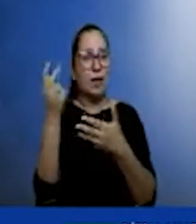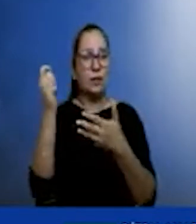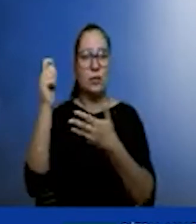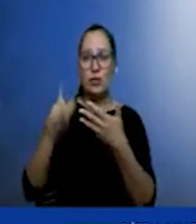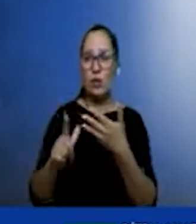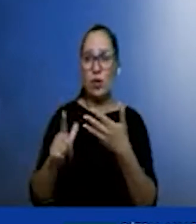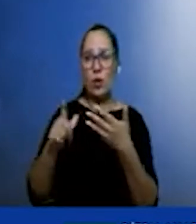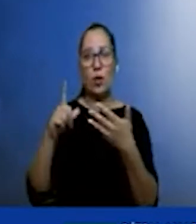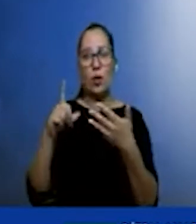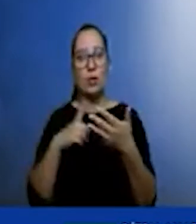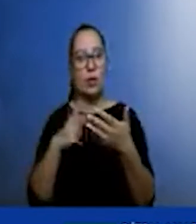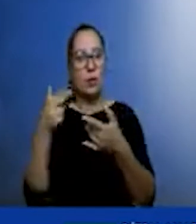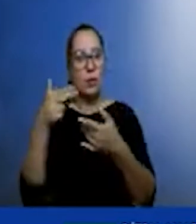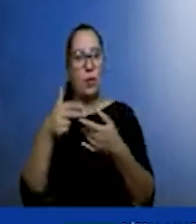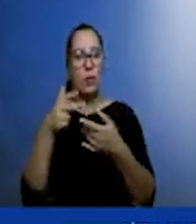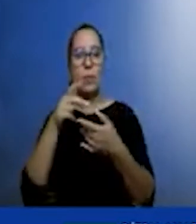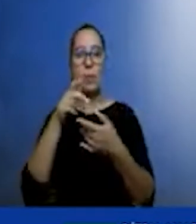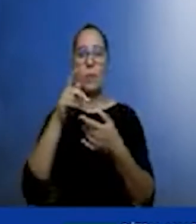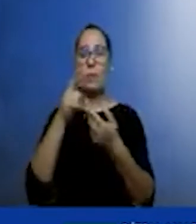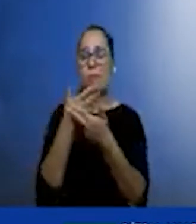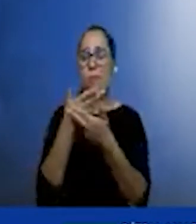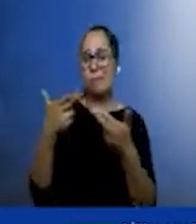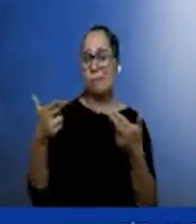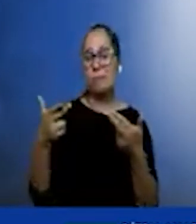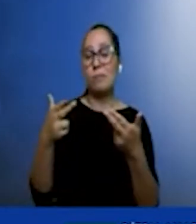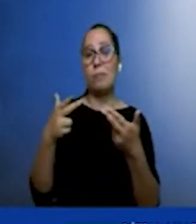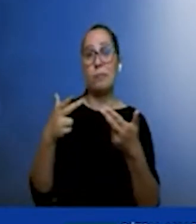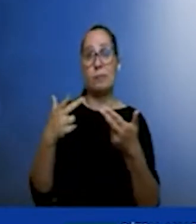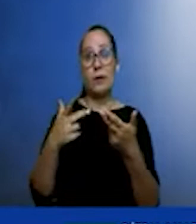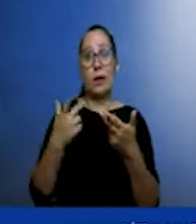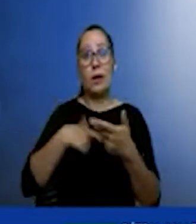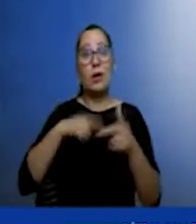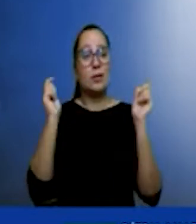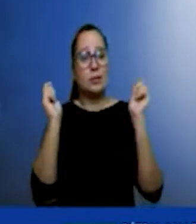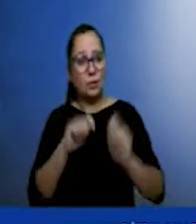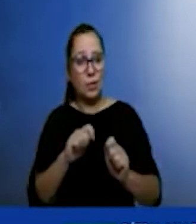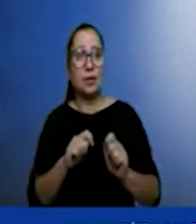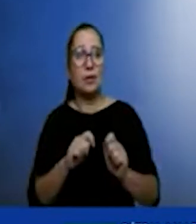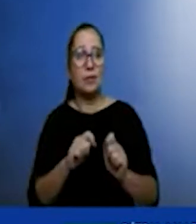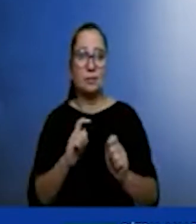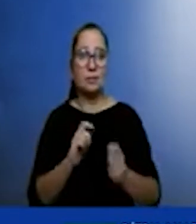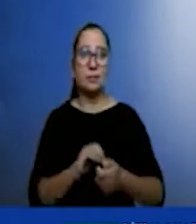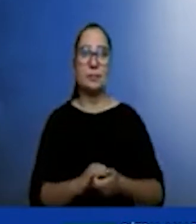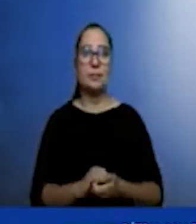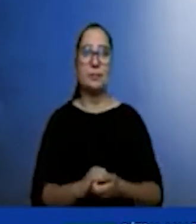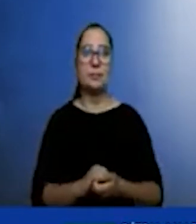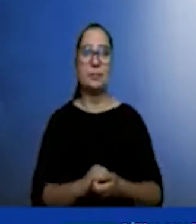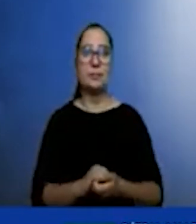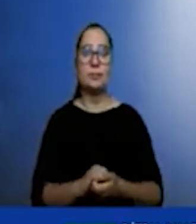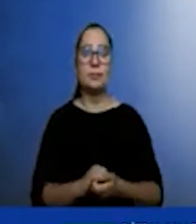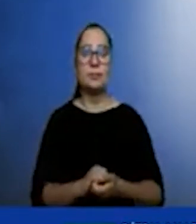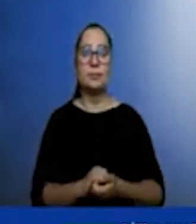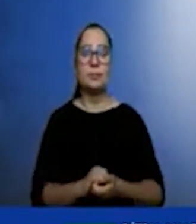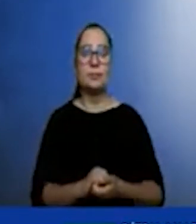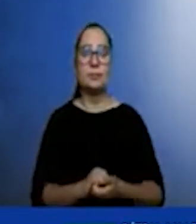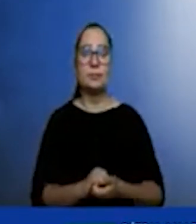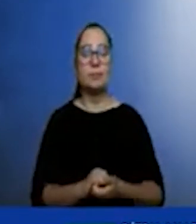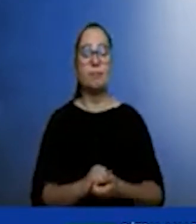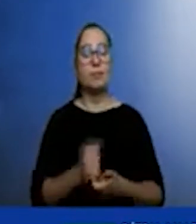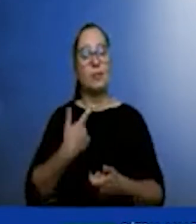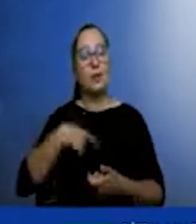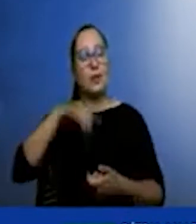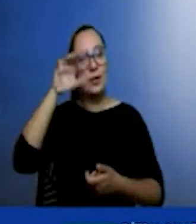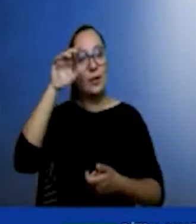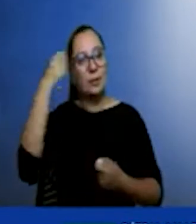os biocombustíveis. Em se plantando, tudo dá, né? A gente aprendeu isso no segundo grau. Eu acho que a gente precisa de uma